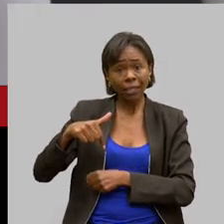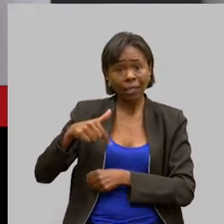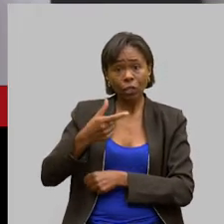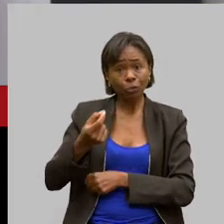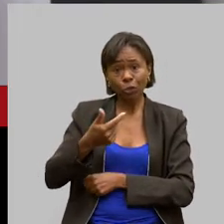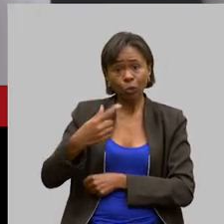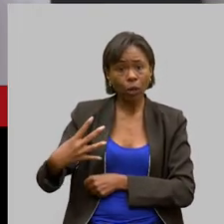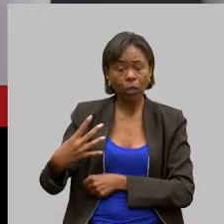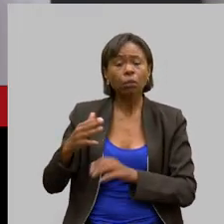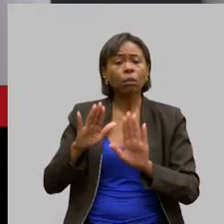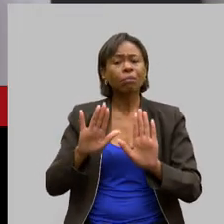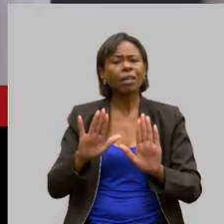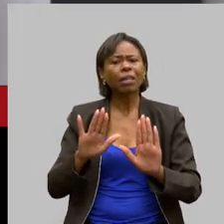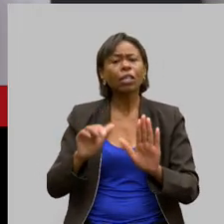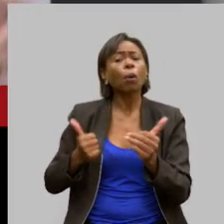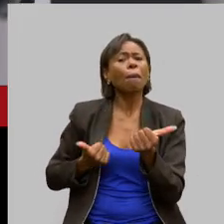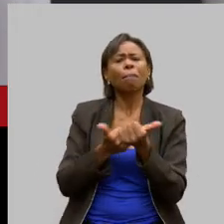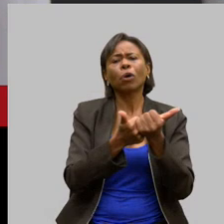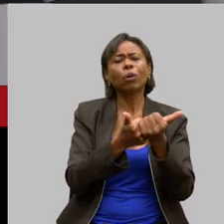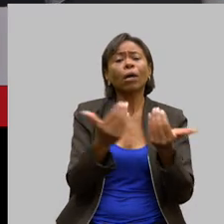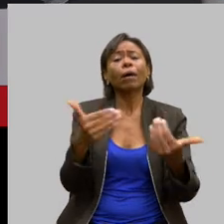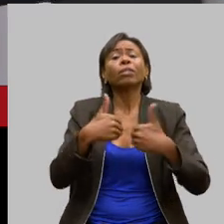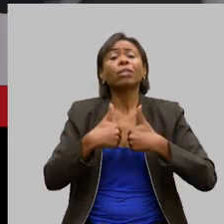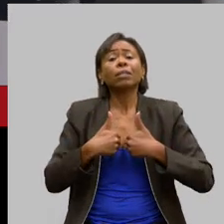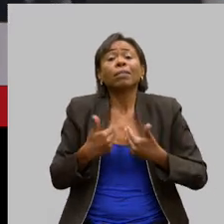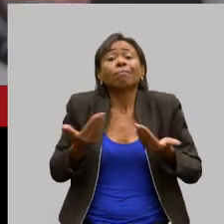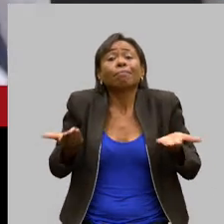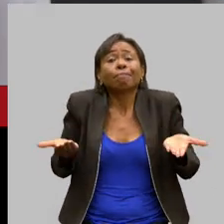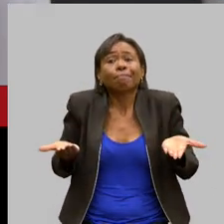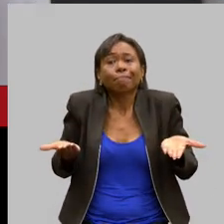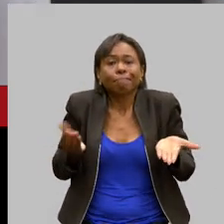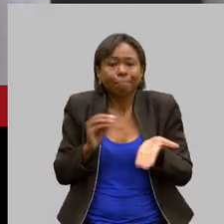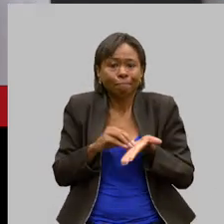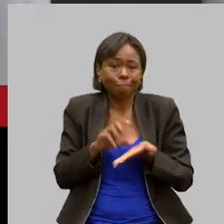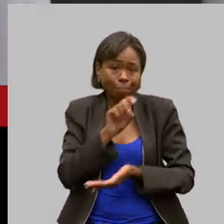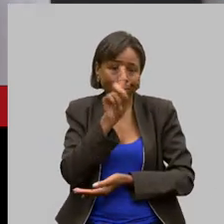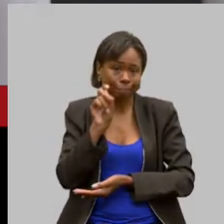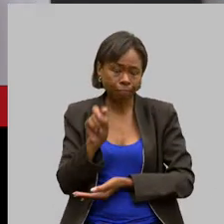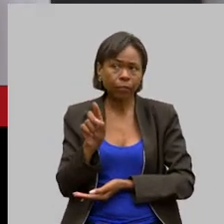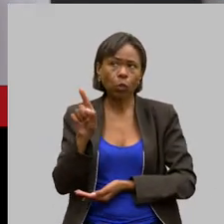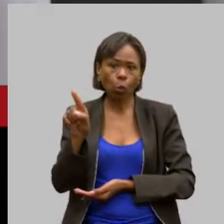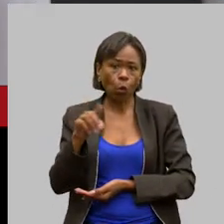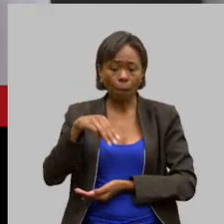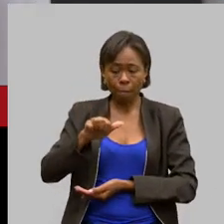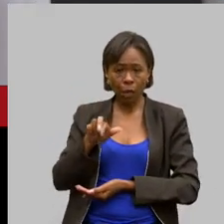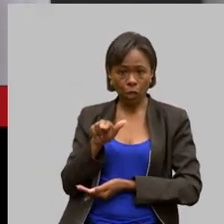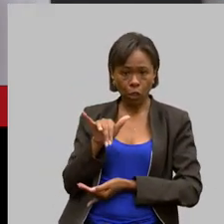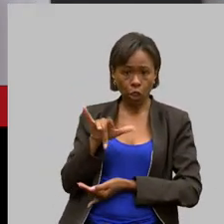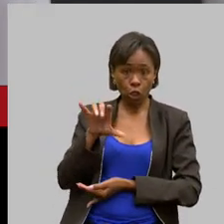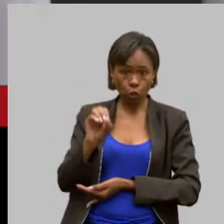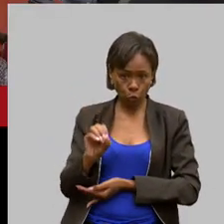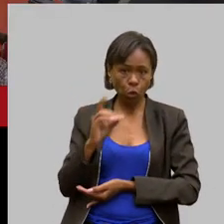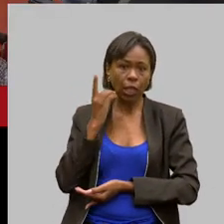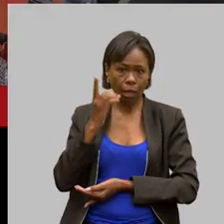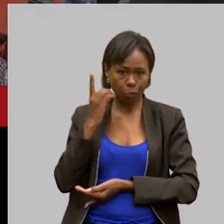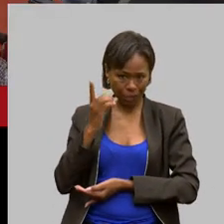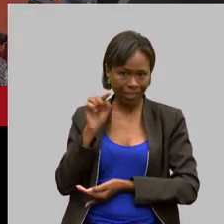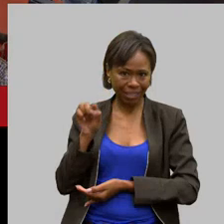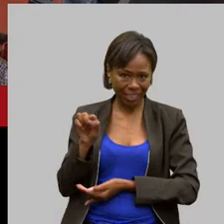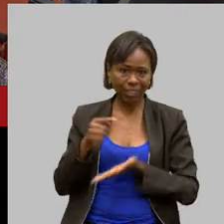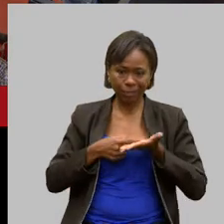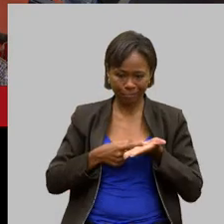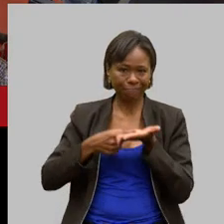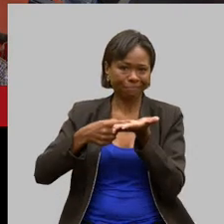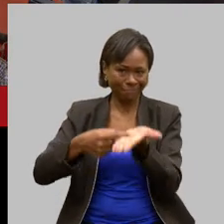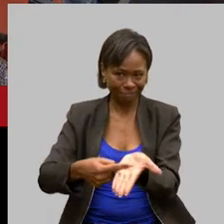nossos autistas né o nosso Deputado Dr Maurício que me convidou para estar aqui com vocês